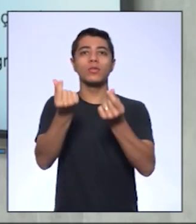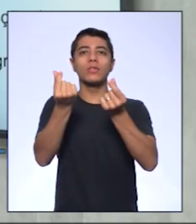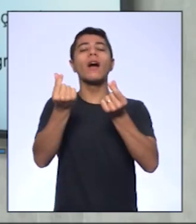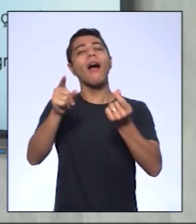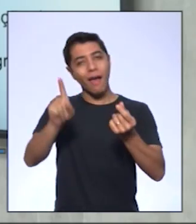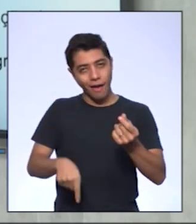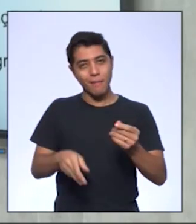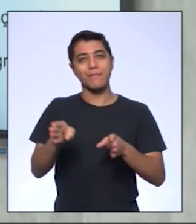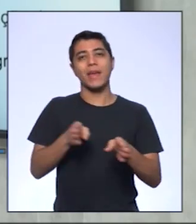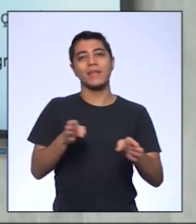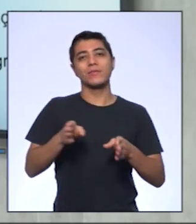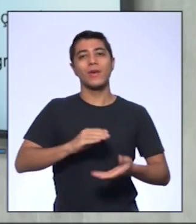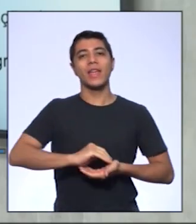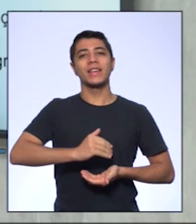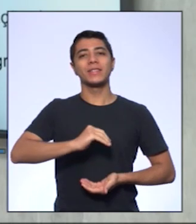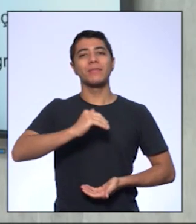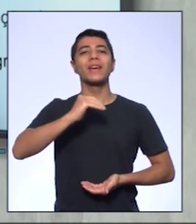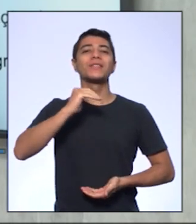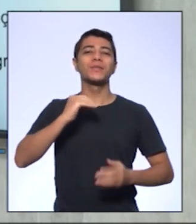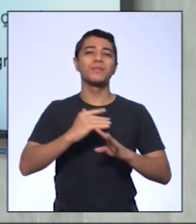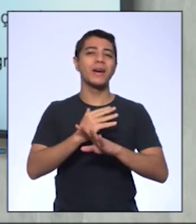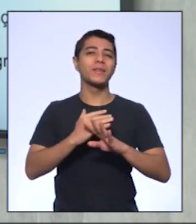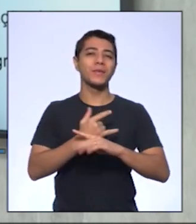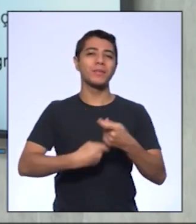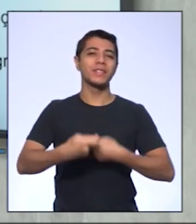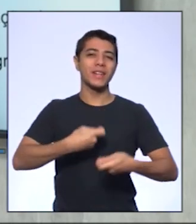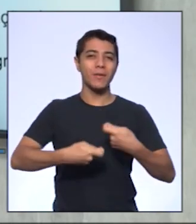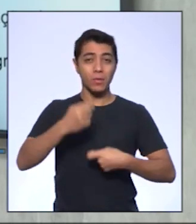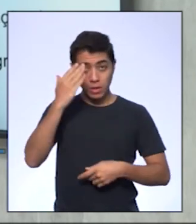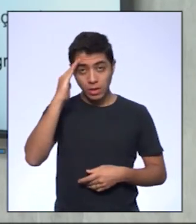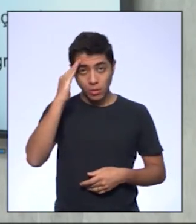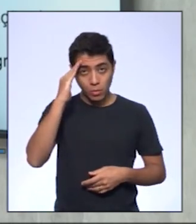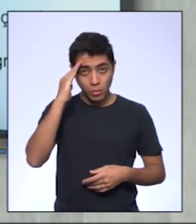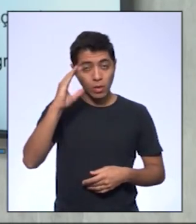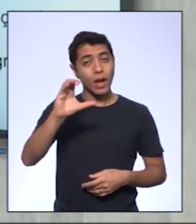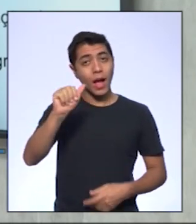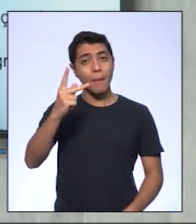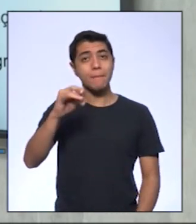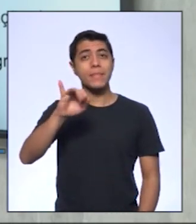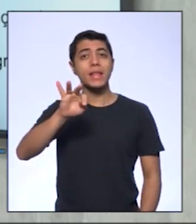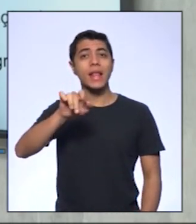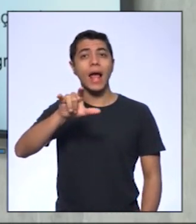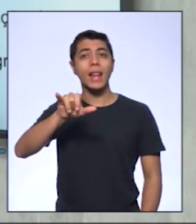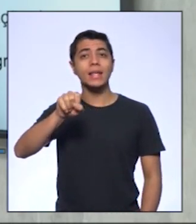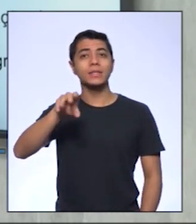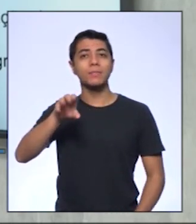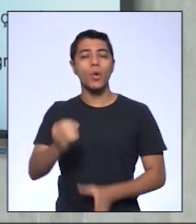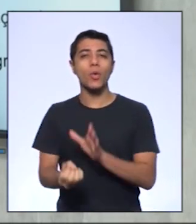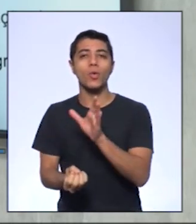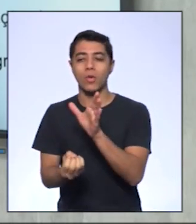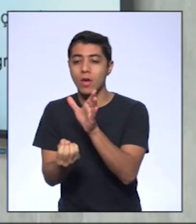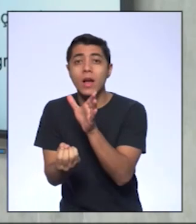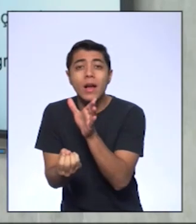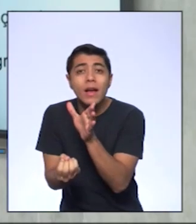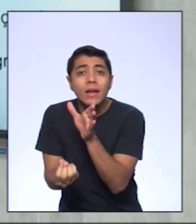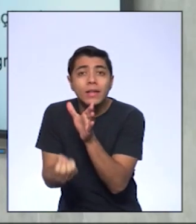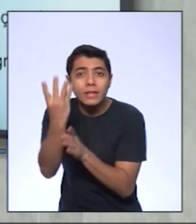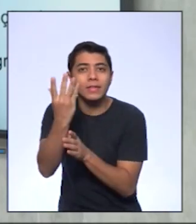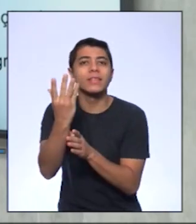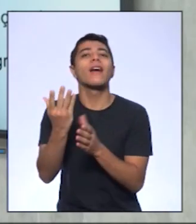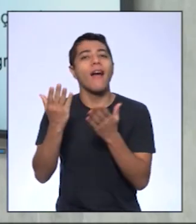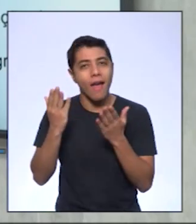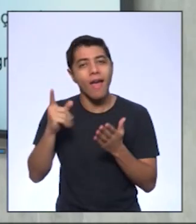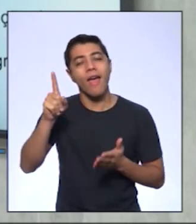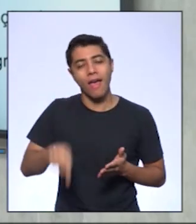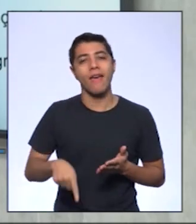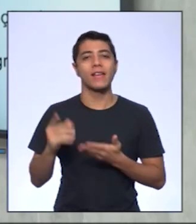capitalista. Então, perceba, eu estou te dando aula de um negócio que surgiu aqui, o grande século talvez seja o século